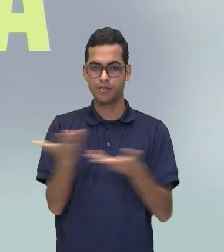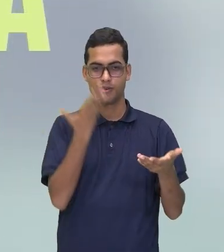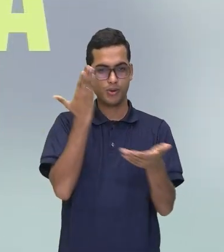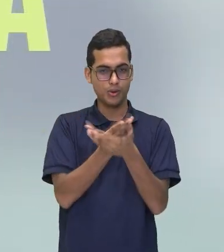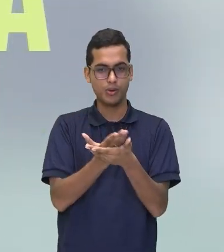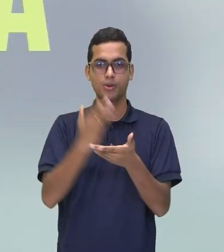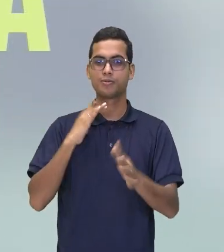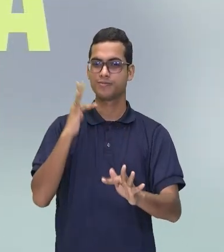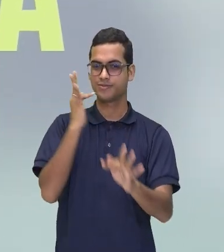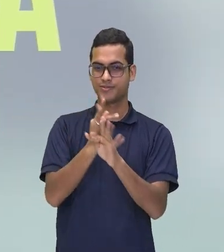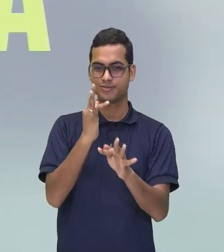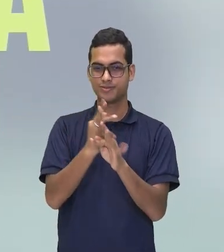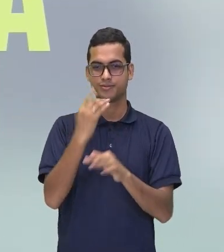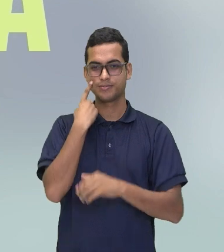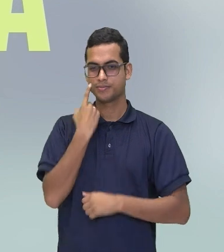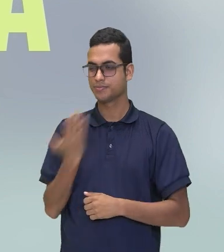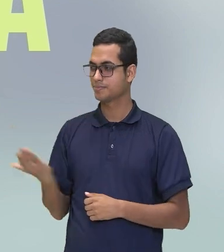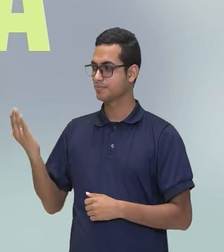de física!